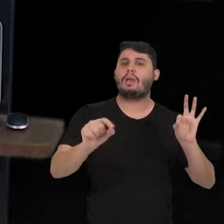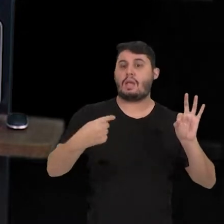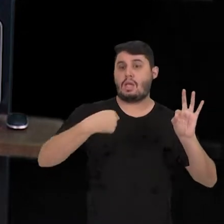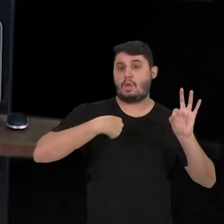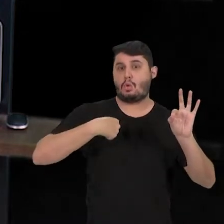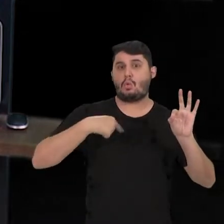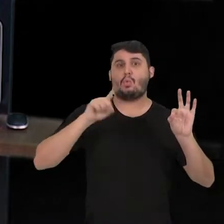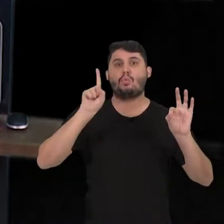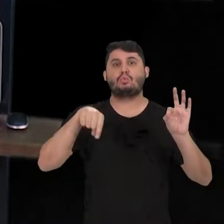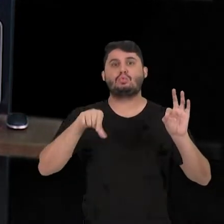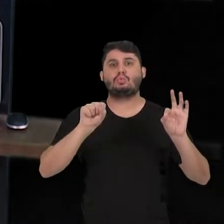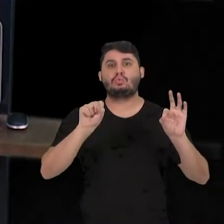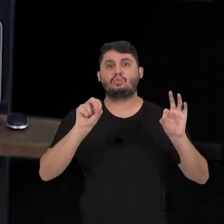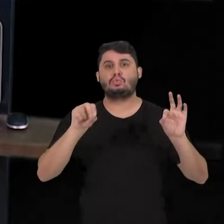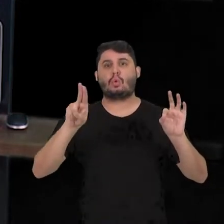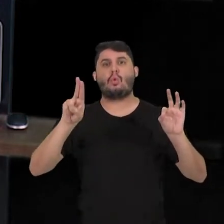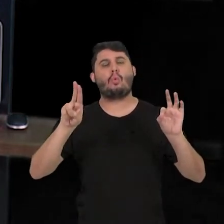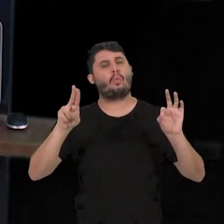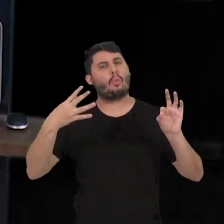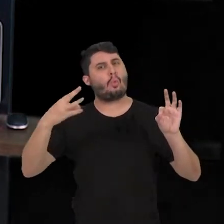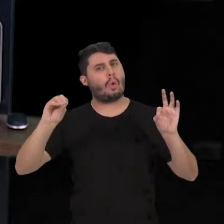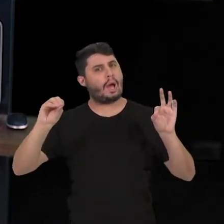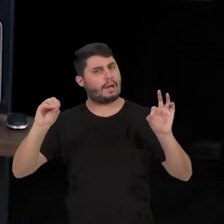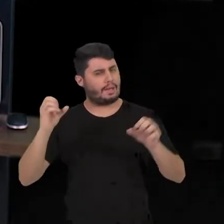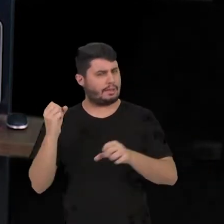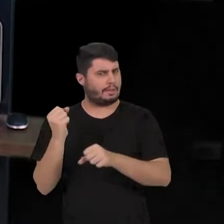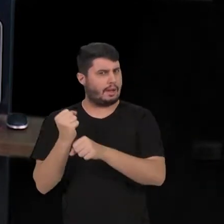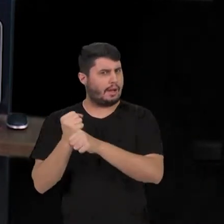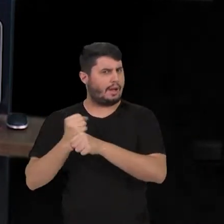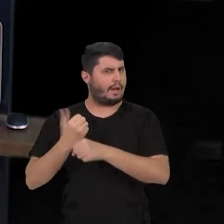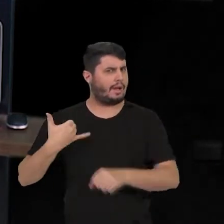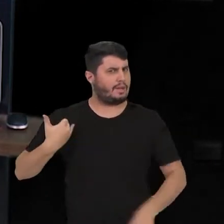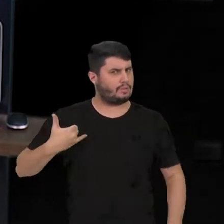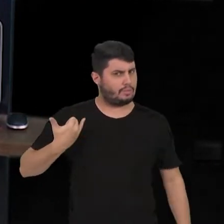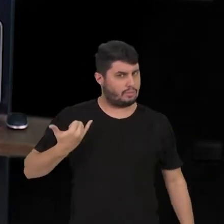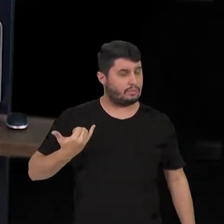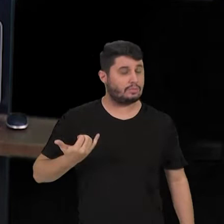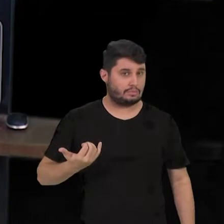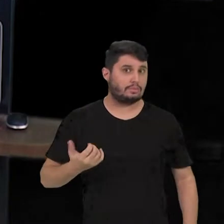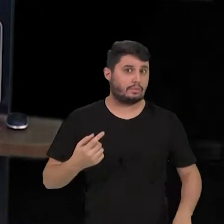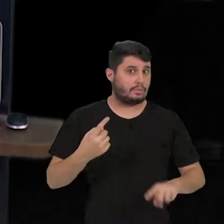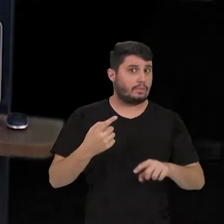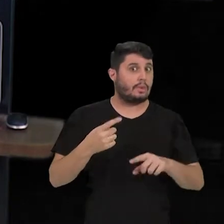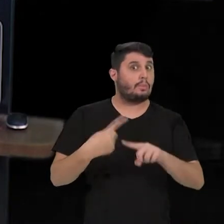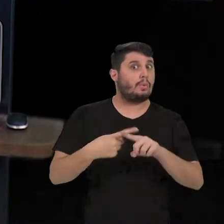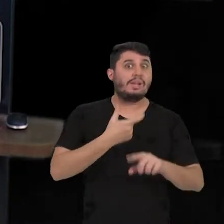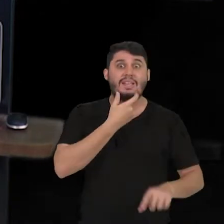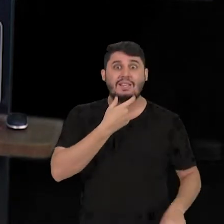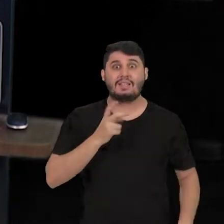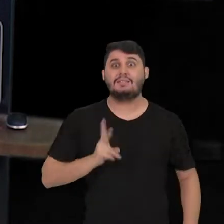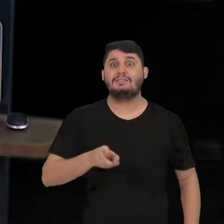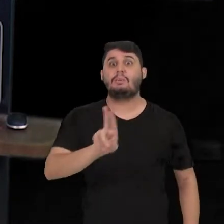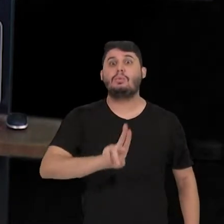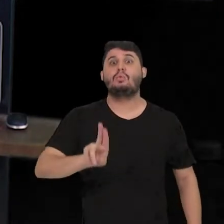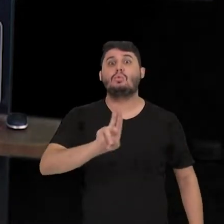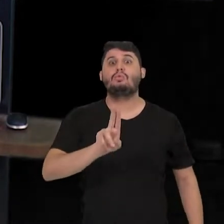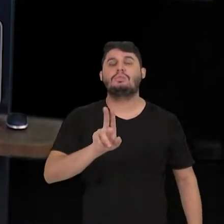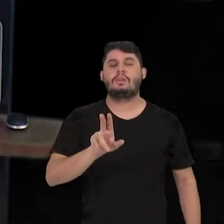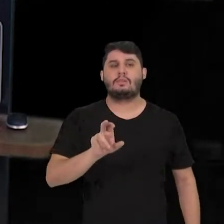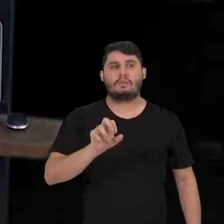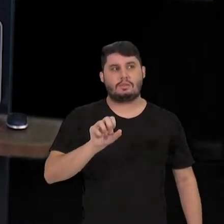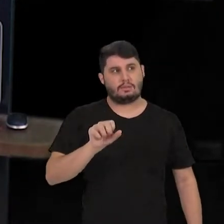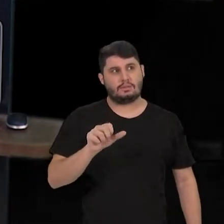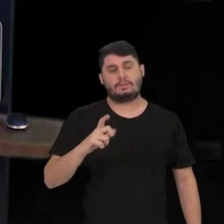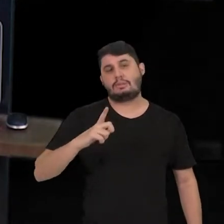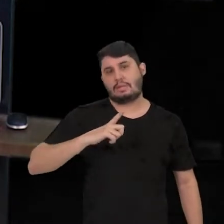aqui, ei, quantos anos você tem? Eu vou falar aqui, eu sou 40, eu sou 50. Não, eu tenho. Só que em inglês eles não têm, eles não have, eles são,